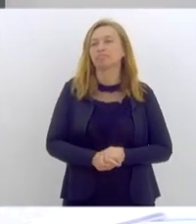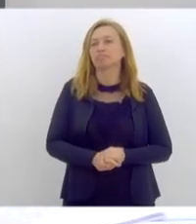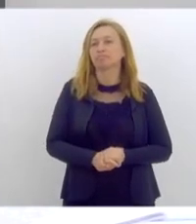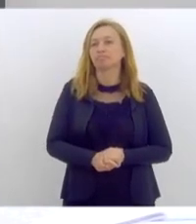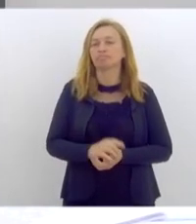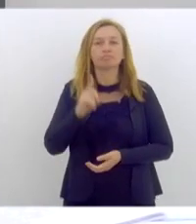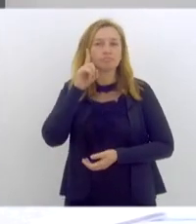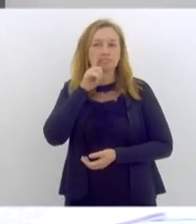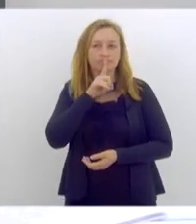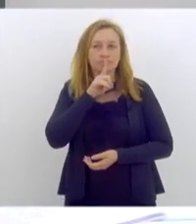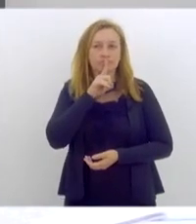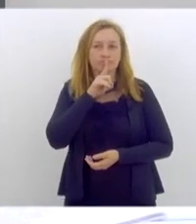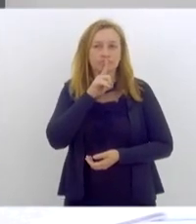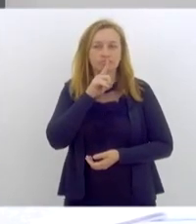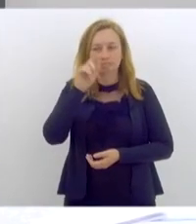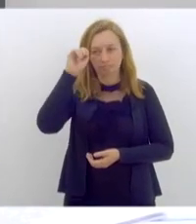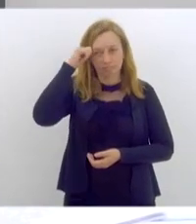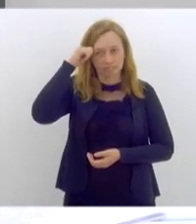negros